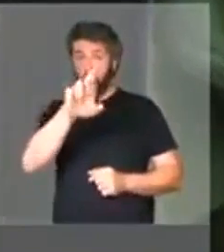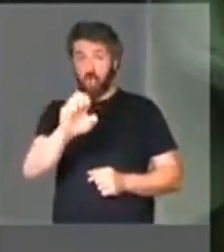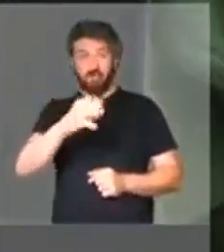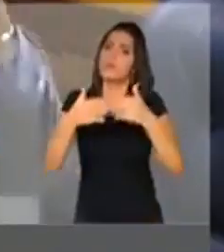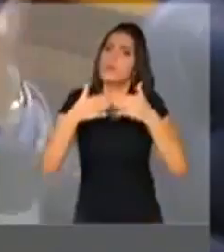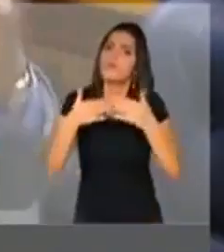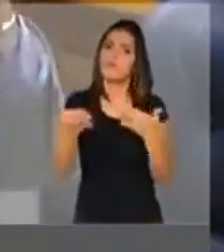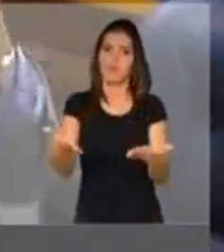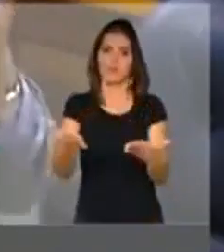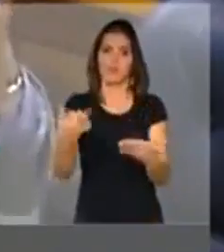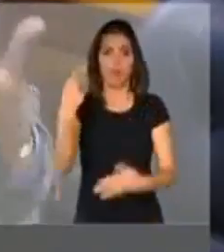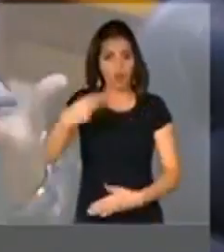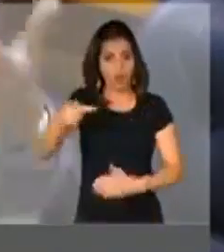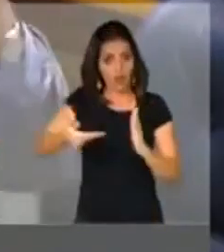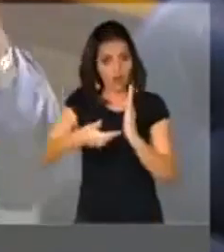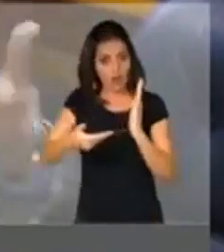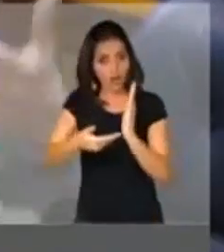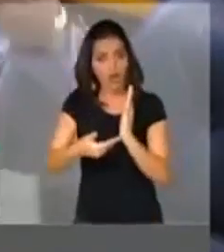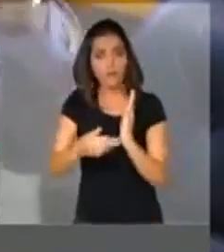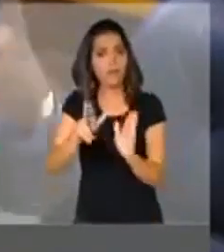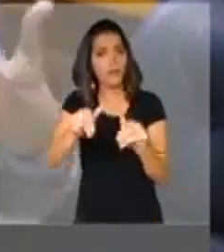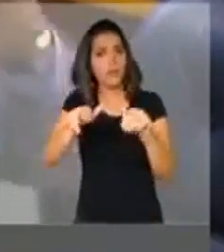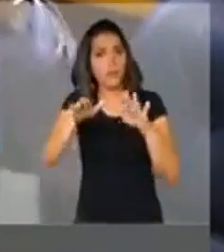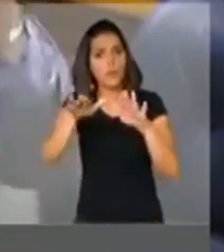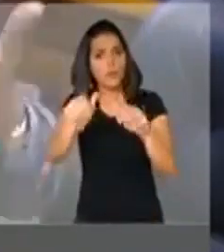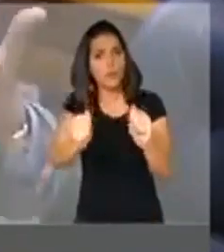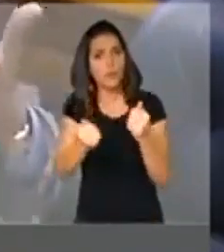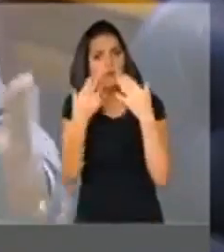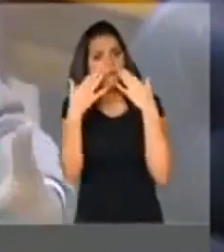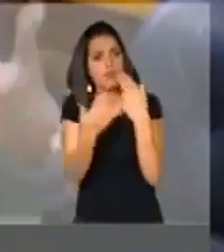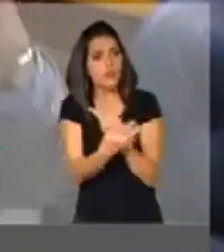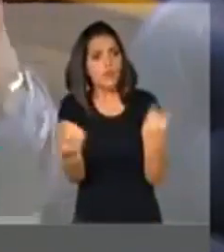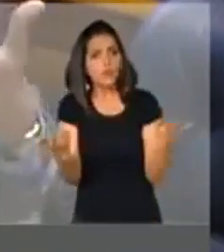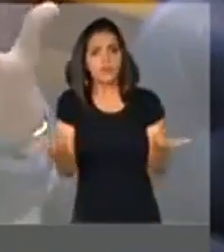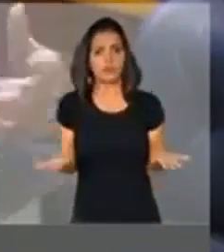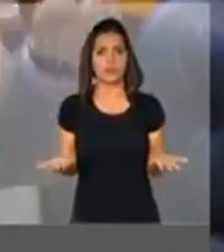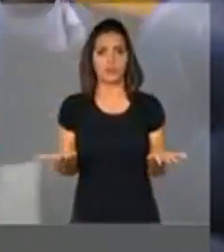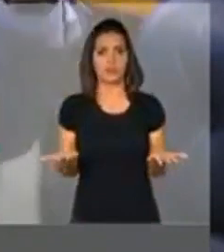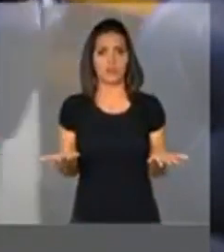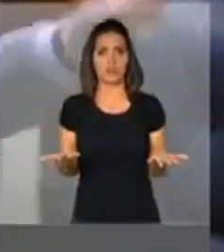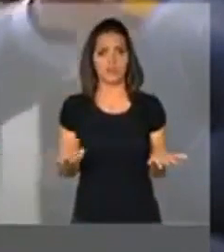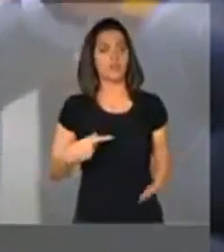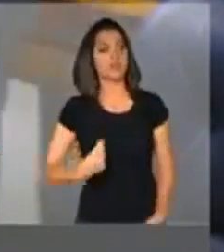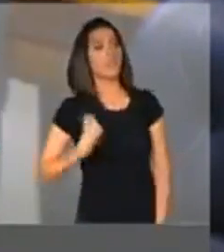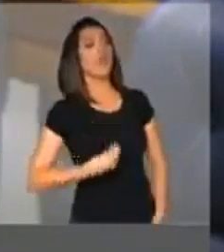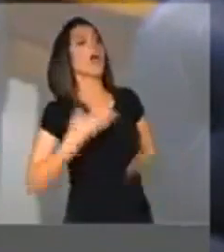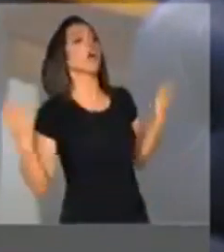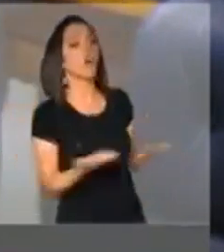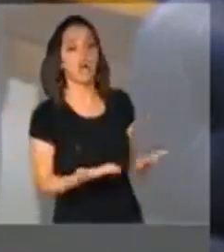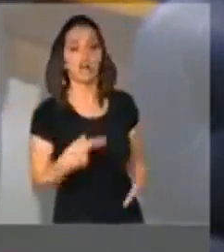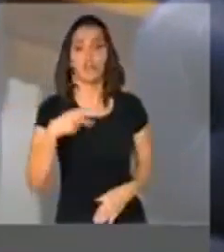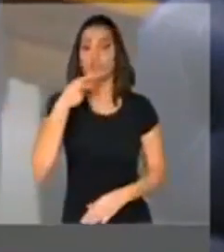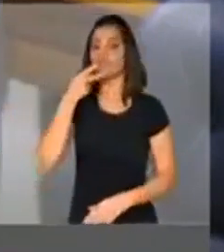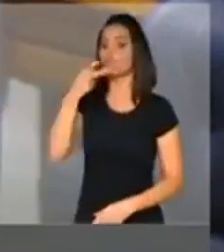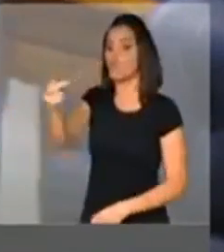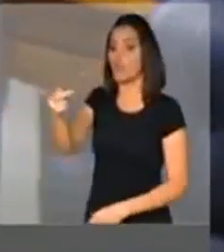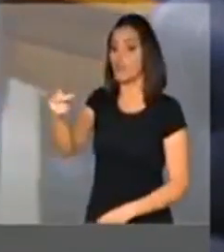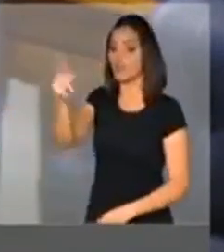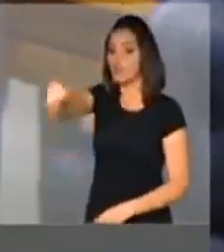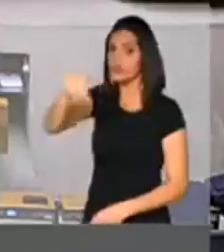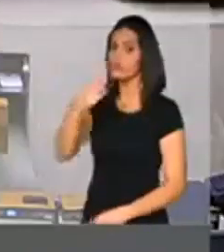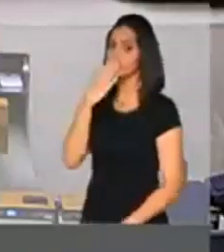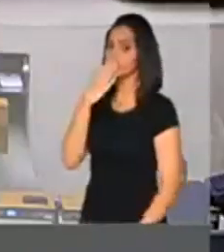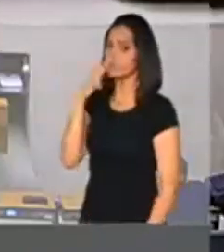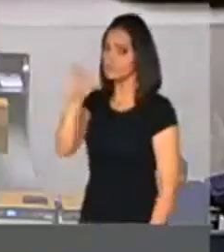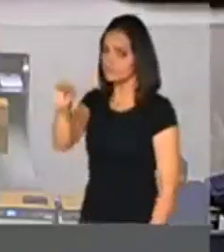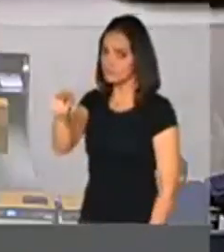que eu falei. Esta casa nunca viveu desse jeito. Tá vivendo agora, deputado. Deputado Boca Aberta. Tá vivendo agora. Deputado Boca Aberta.